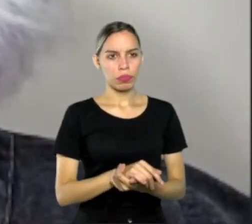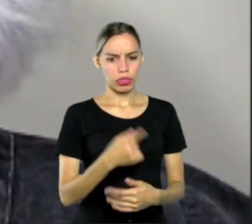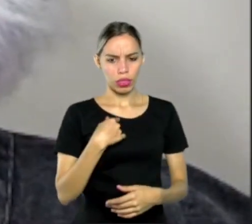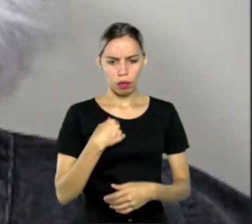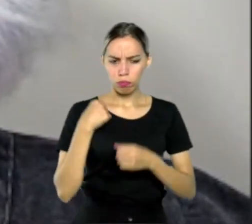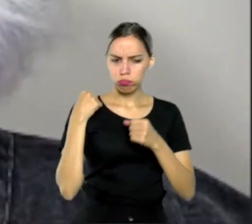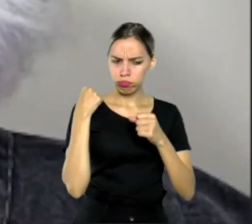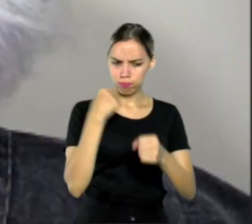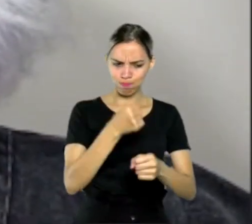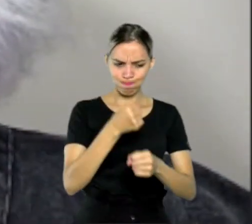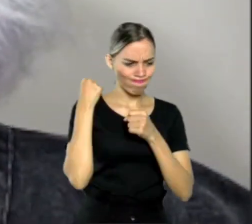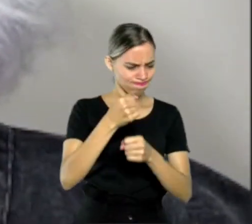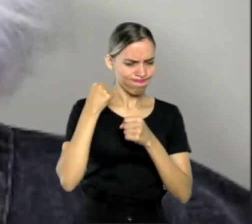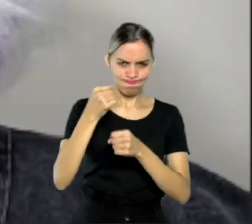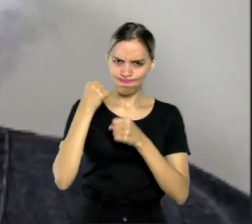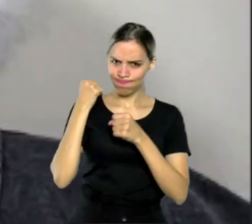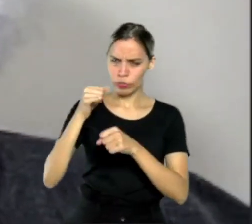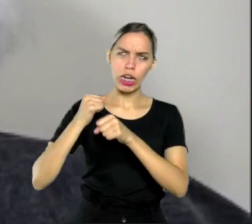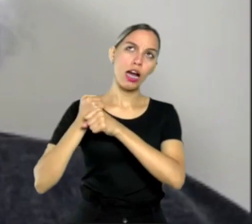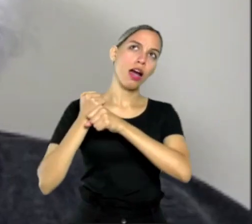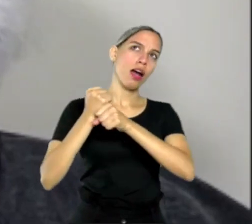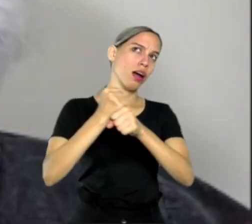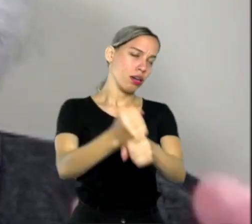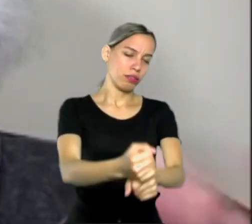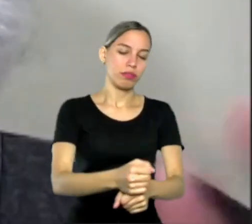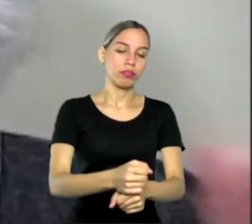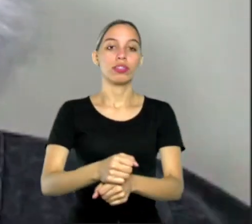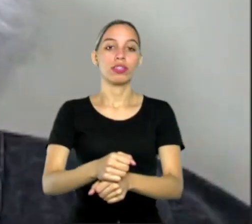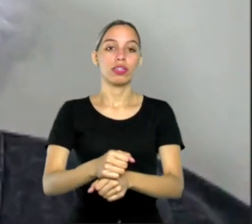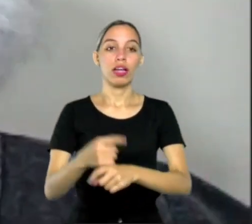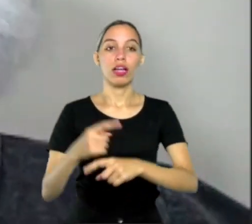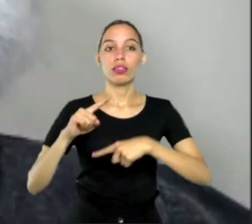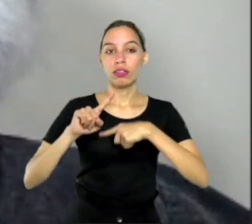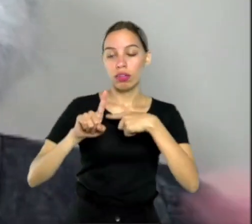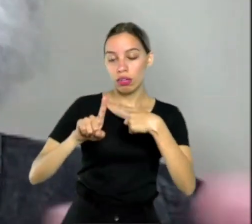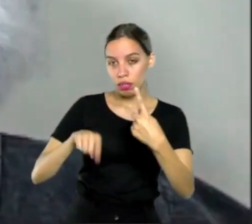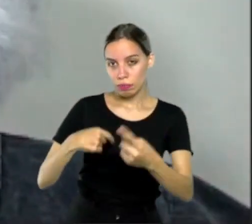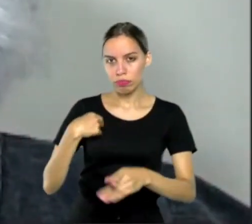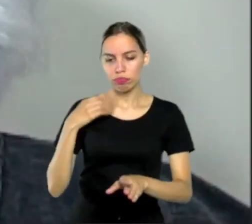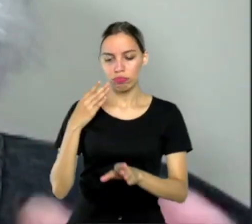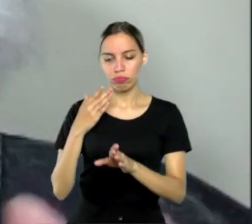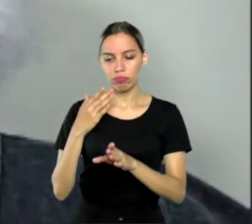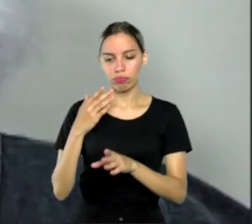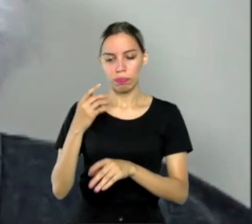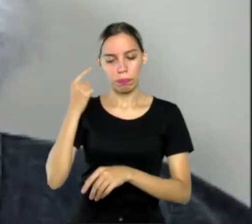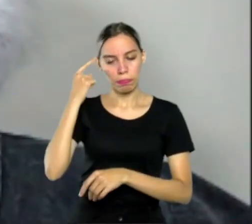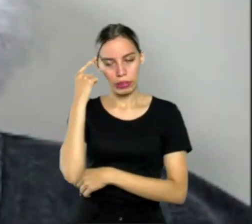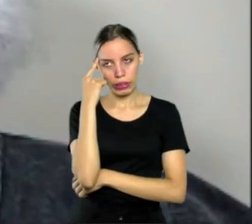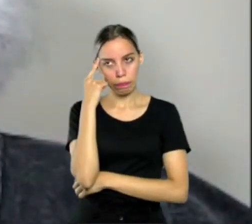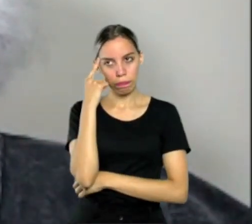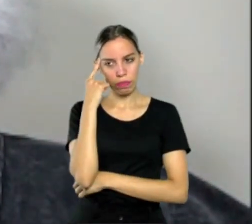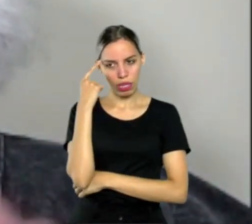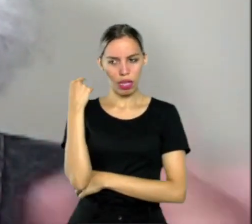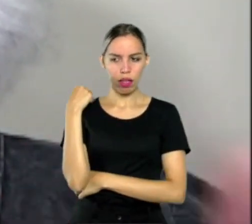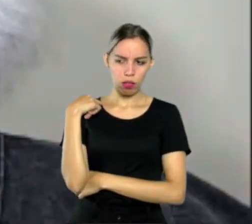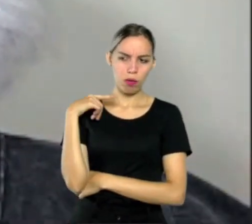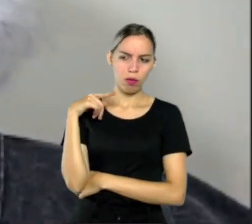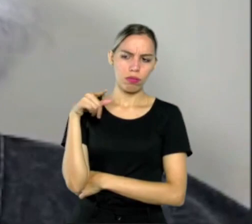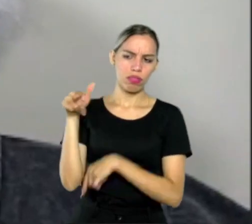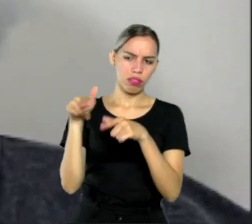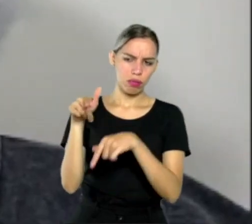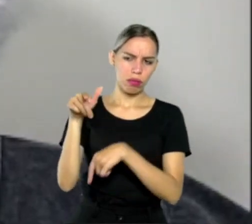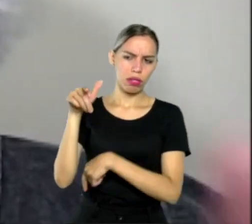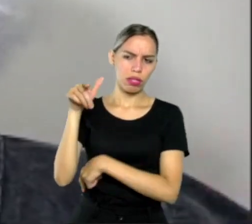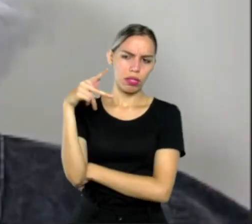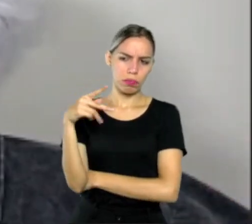por muitos anos. Depois, quando eu já tinha decidido que eu ia sair do